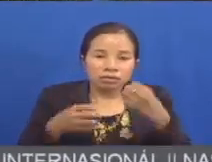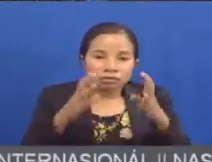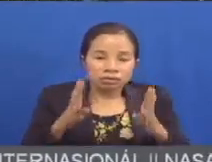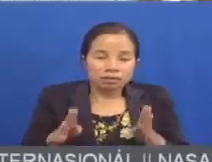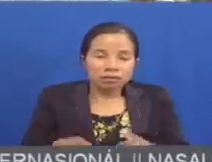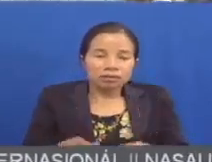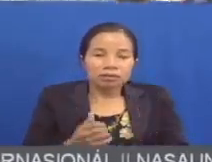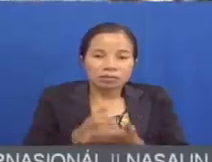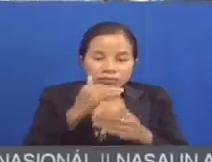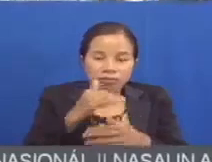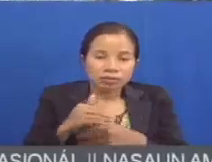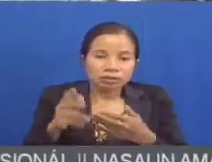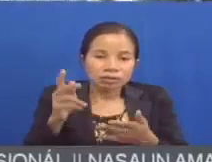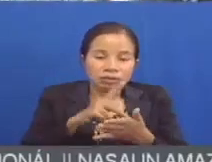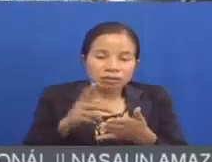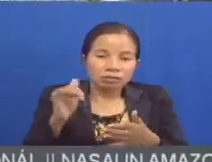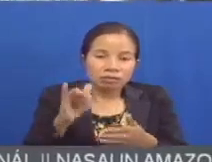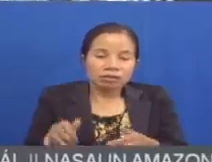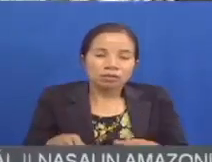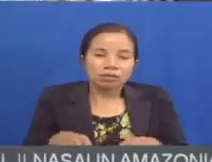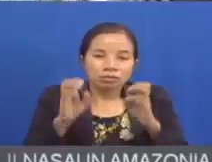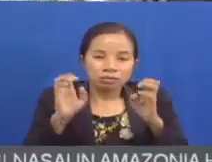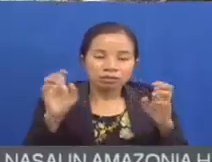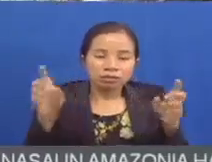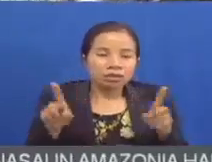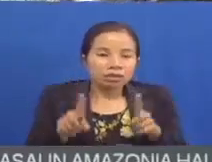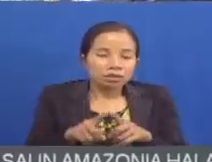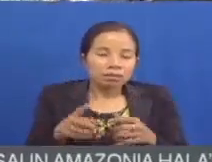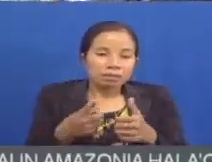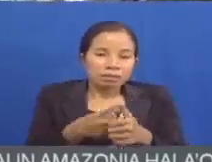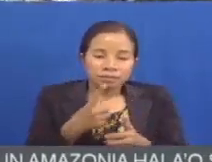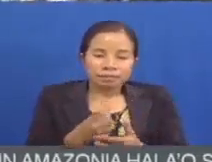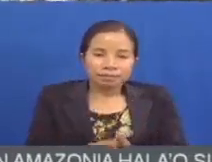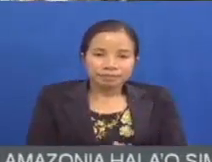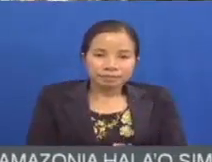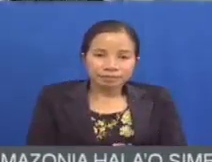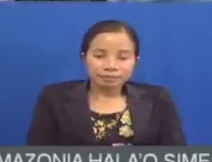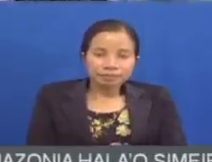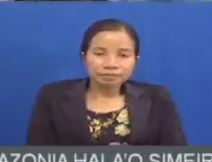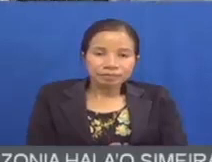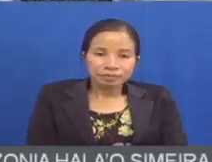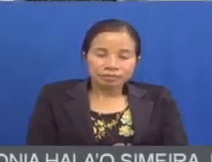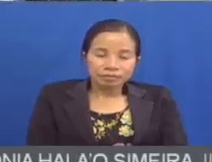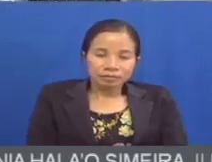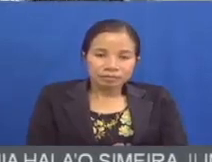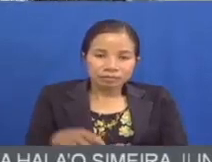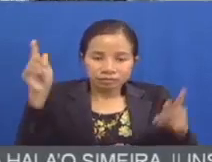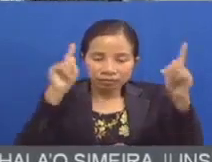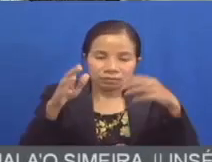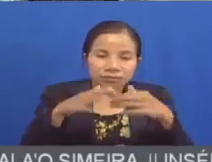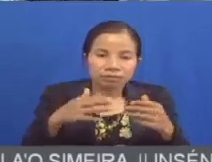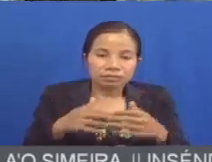onde atende processo crime Cira com carácter urgente hanesan, primeiro interrogatório, sumário, no ia caso civil